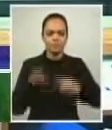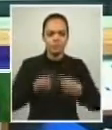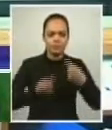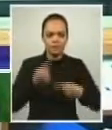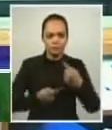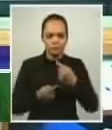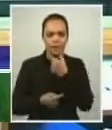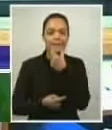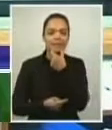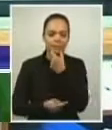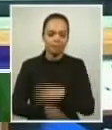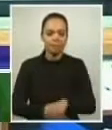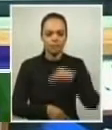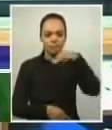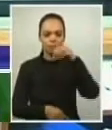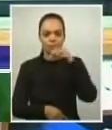na Inglaterra monarquia